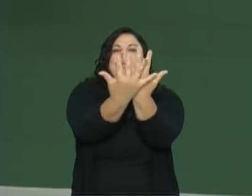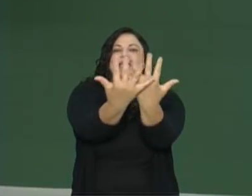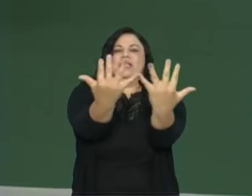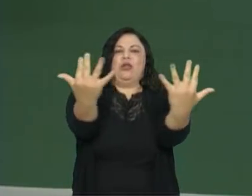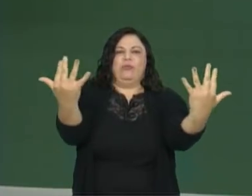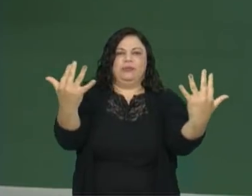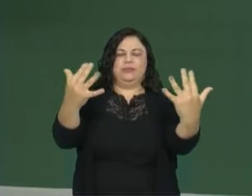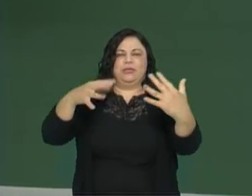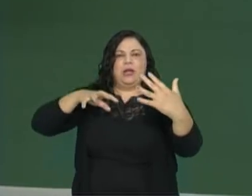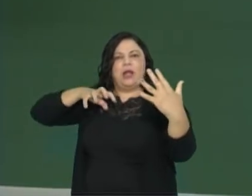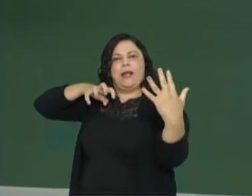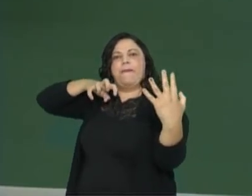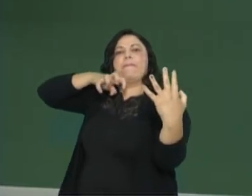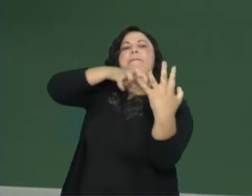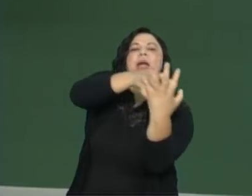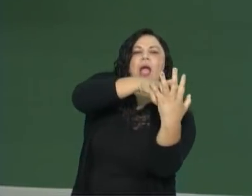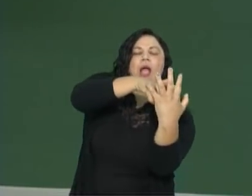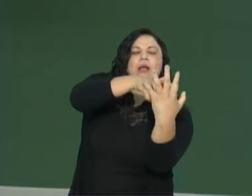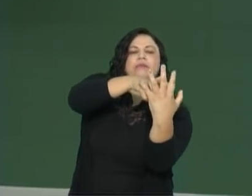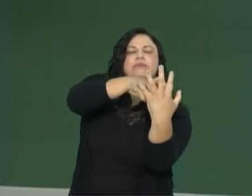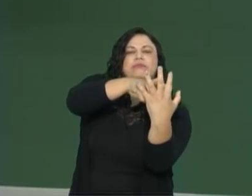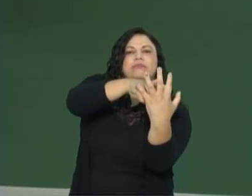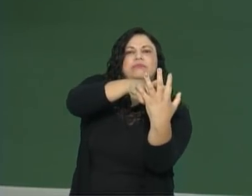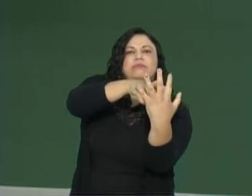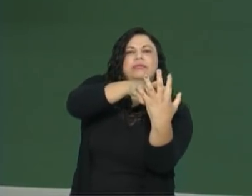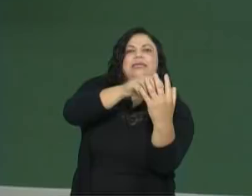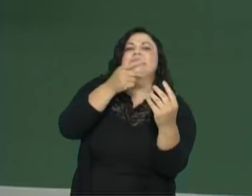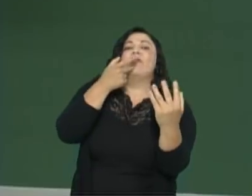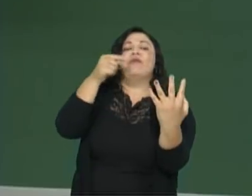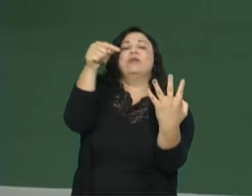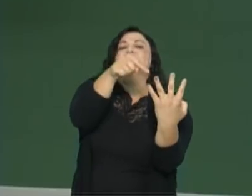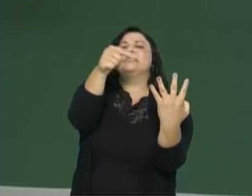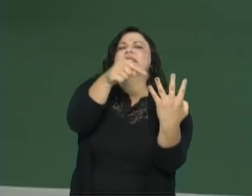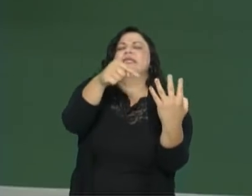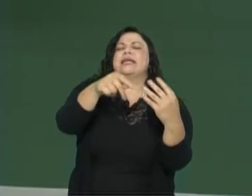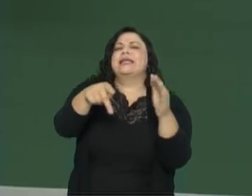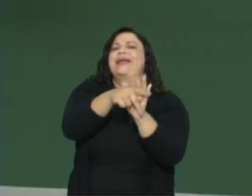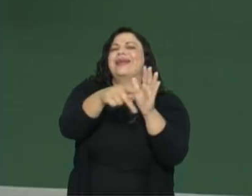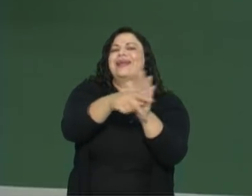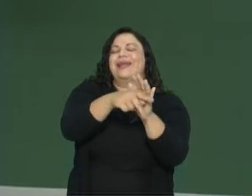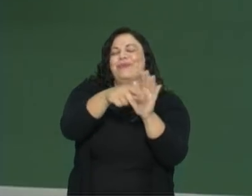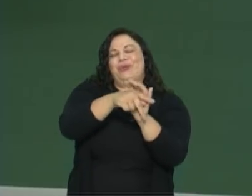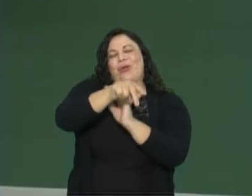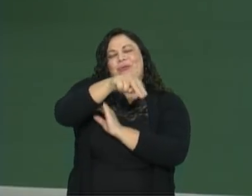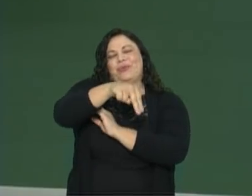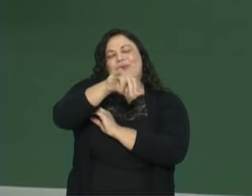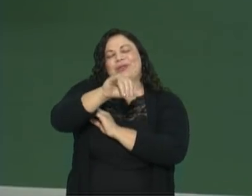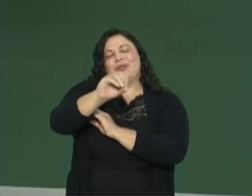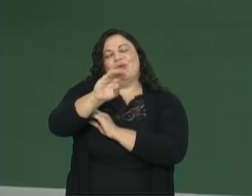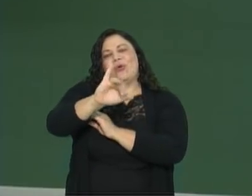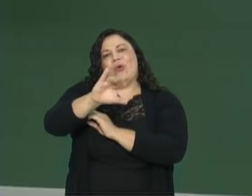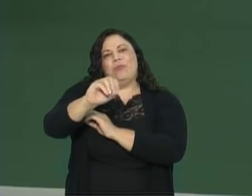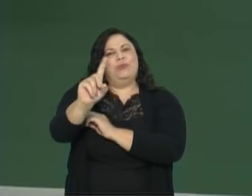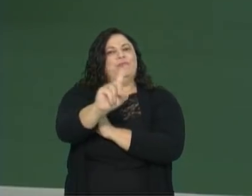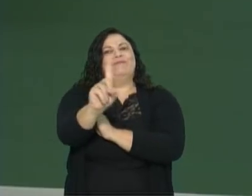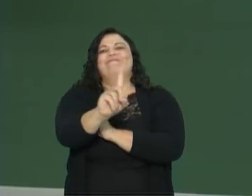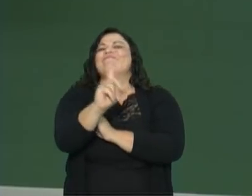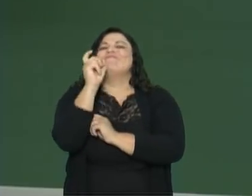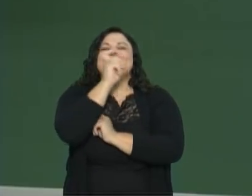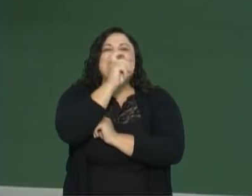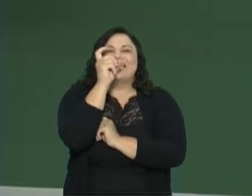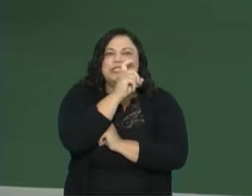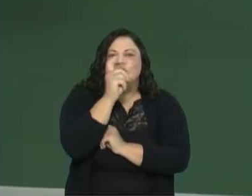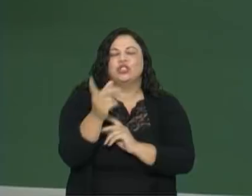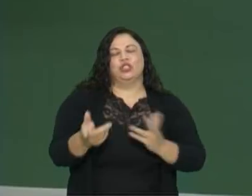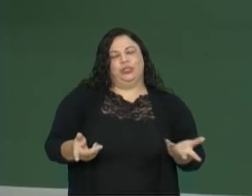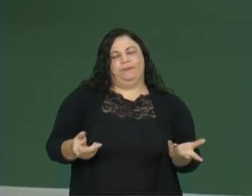Mentira. O fabricante daquela cerca não revela do que ela é feita. Ele faz produtos militares para o governo dos Estados Unidos. Sim, é real, a cerca